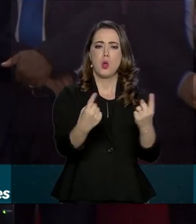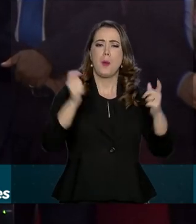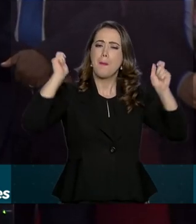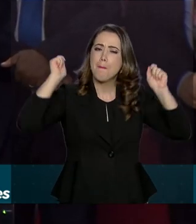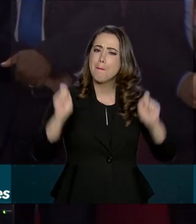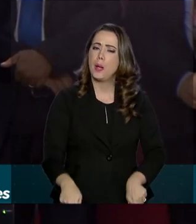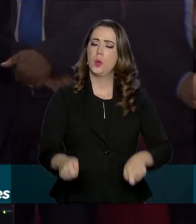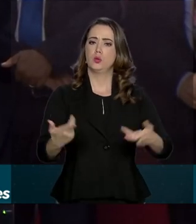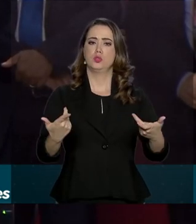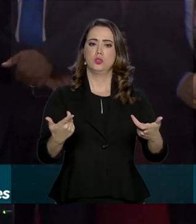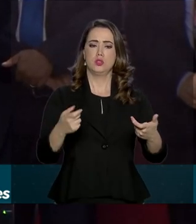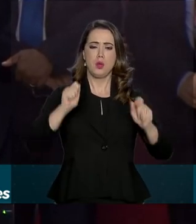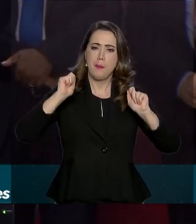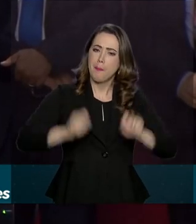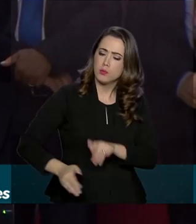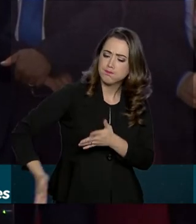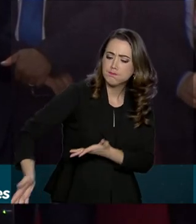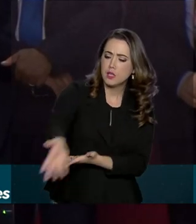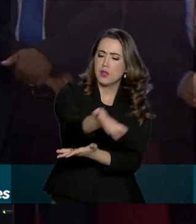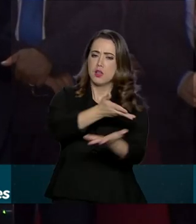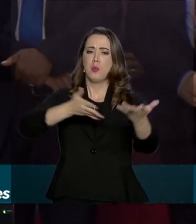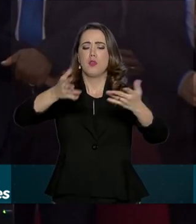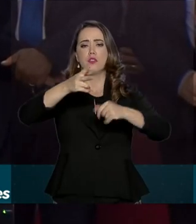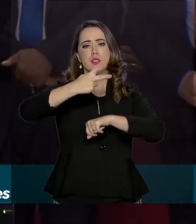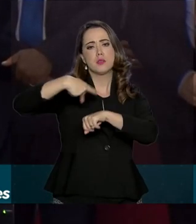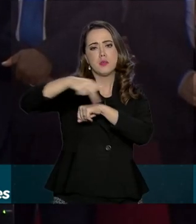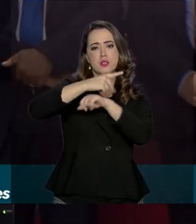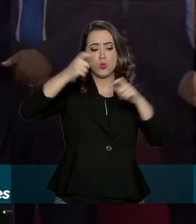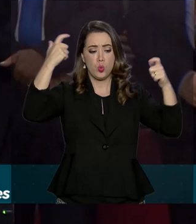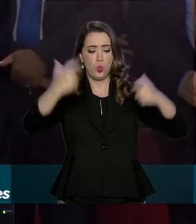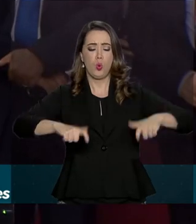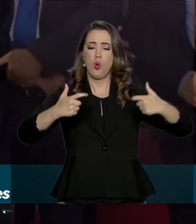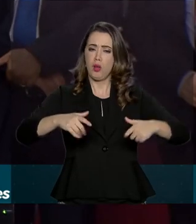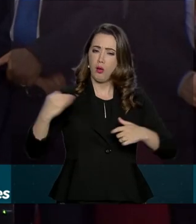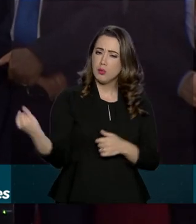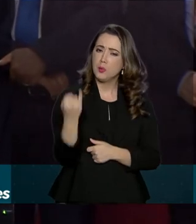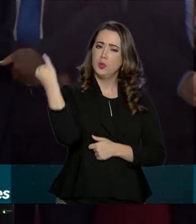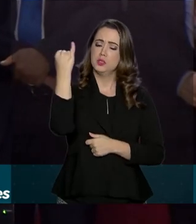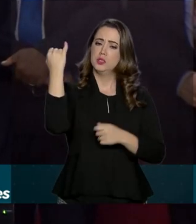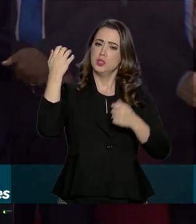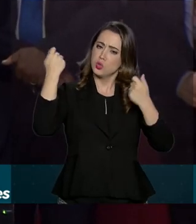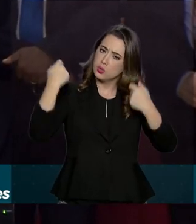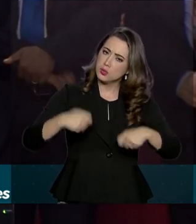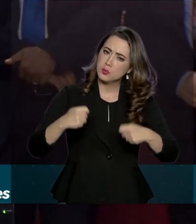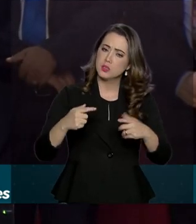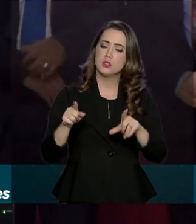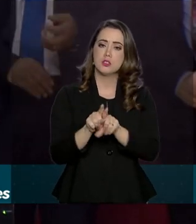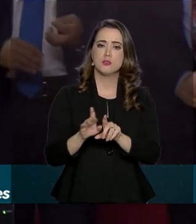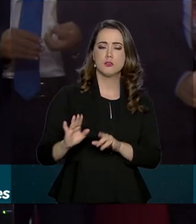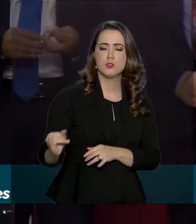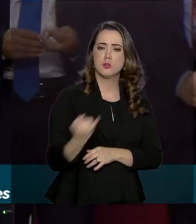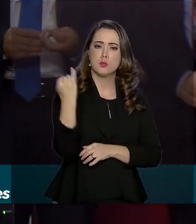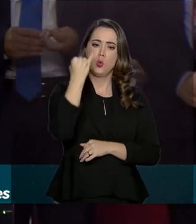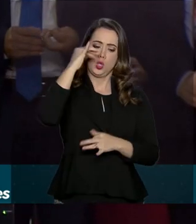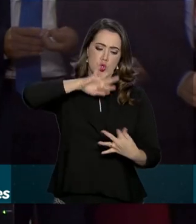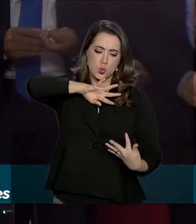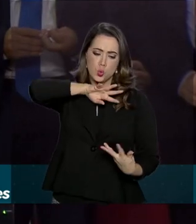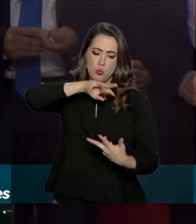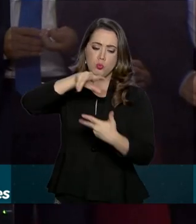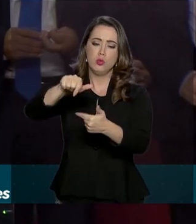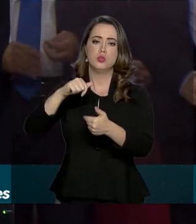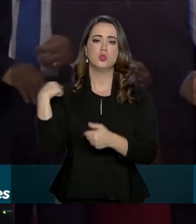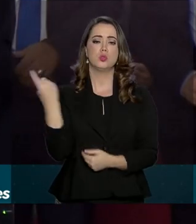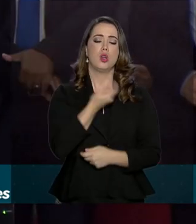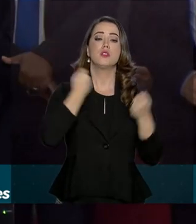pode mover esse país para o lugar que ele merece, para o lugar de destaque no mundo. E o que